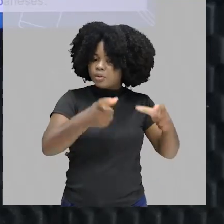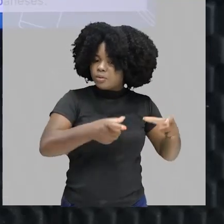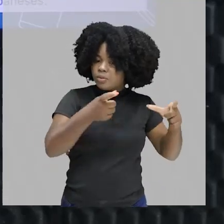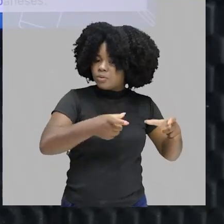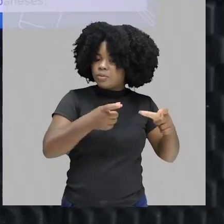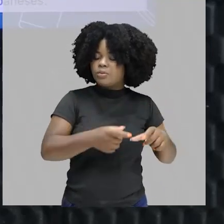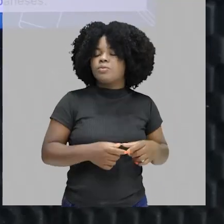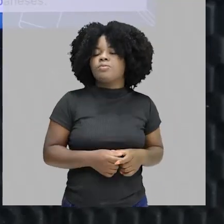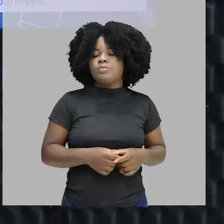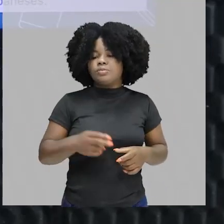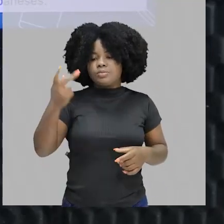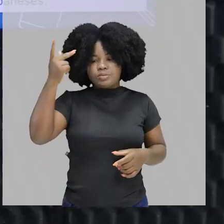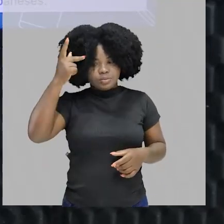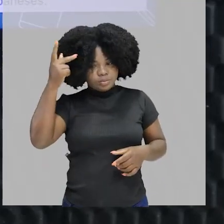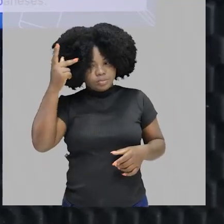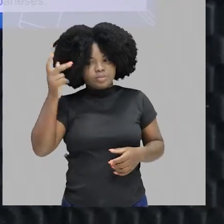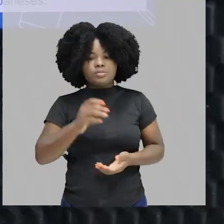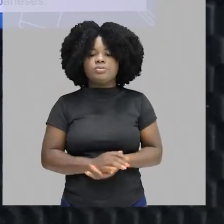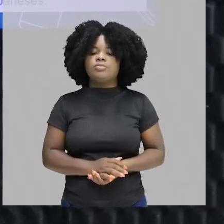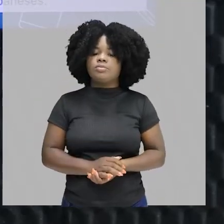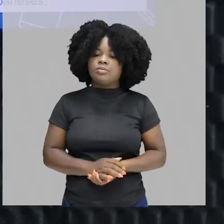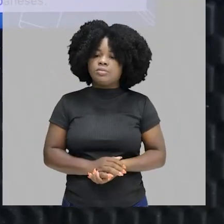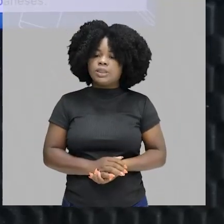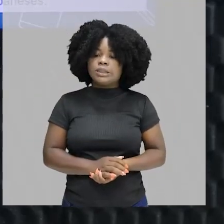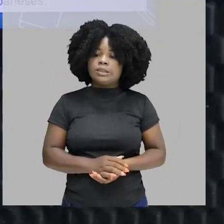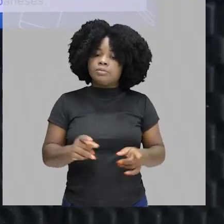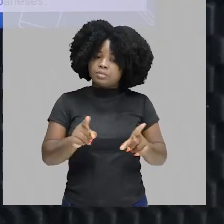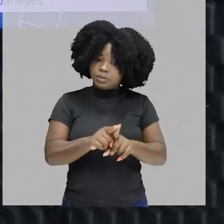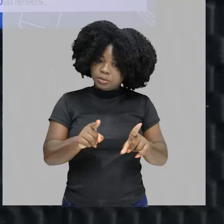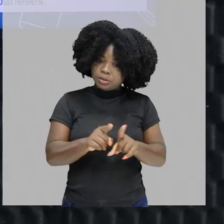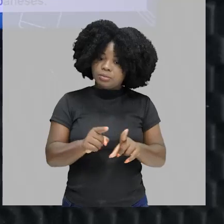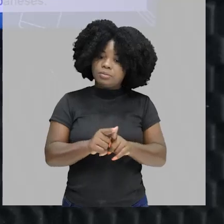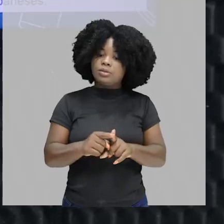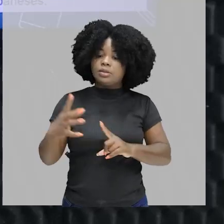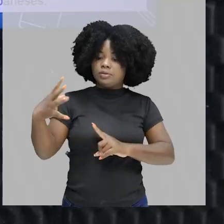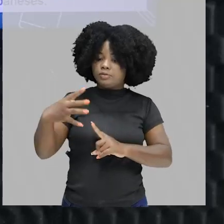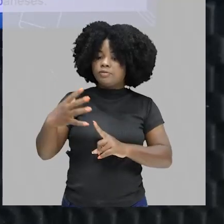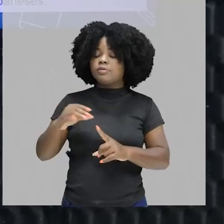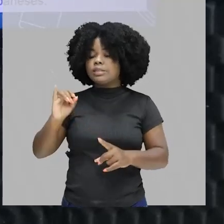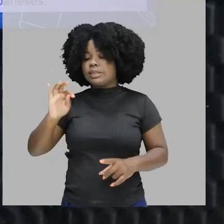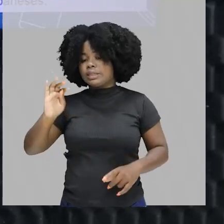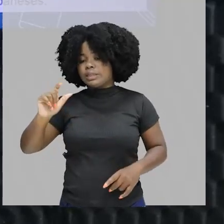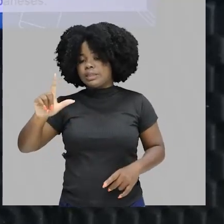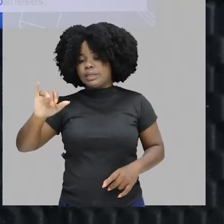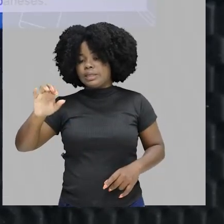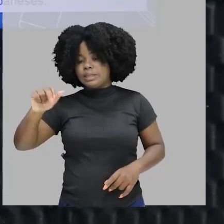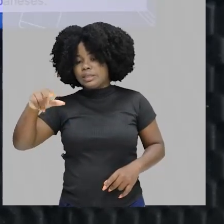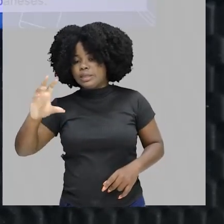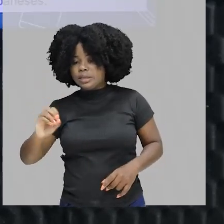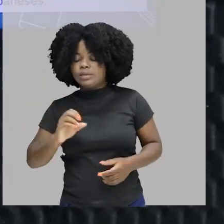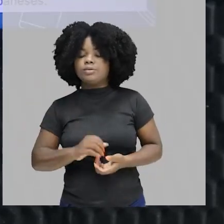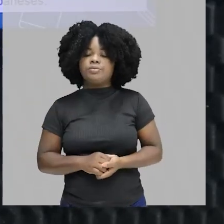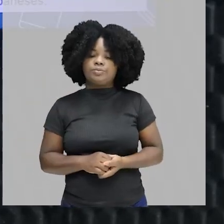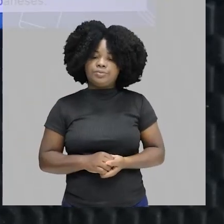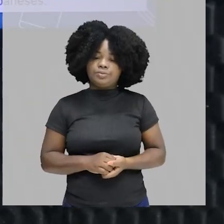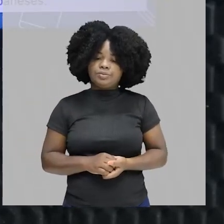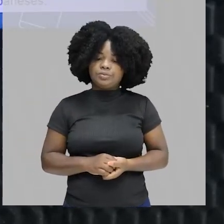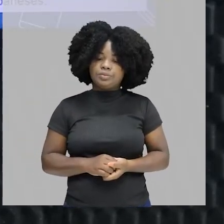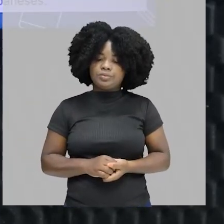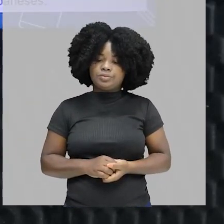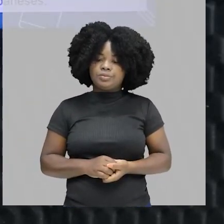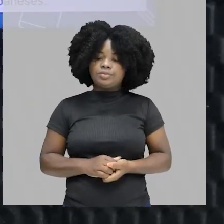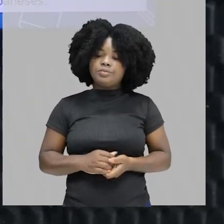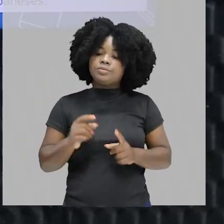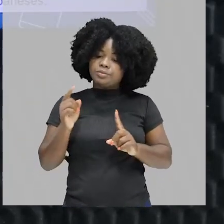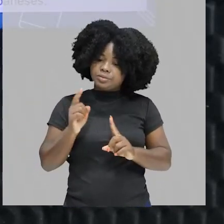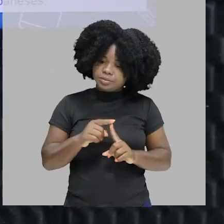temos um traço aí interessante da Itália, que é a formação do time Palestra Itália, que se formou, por exemplo, hoje, que conhecemos como Palmeiras. É um